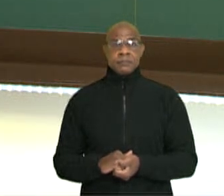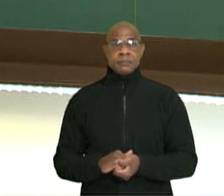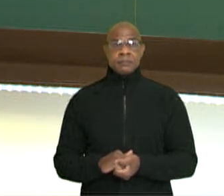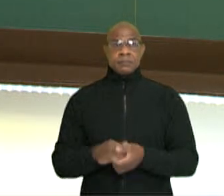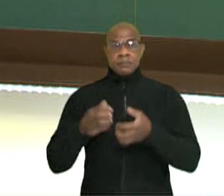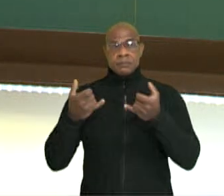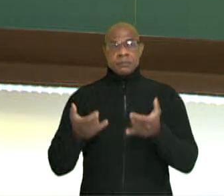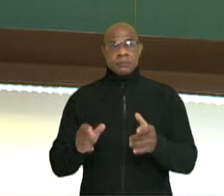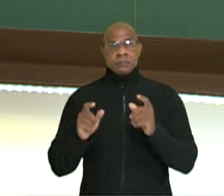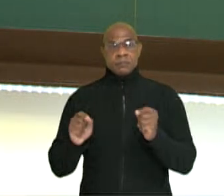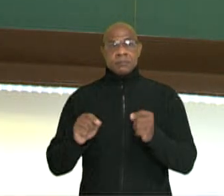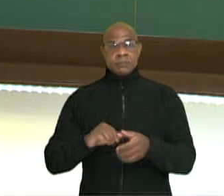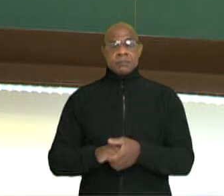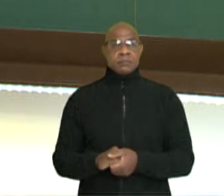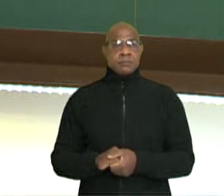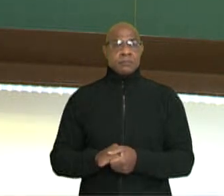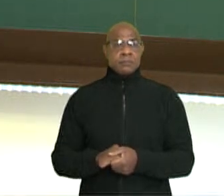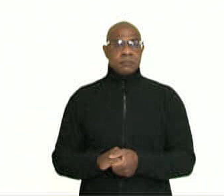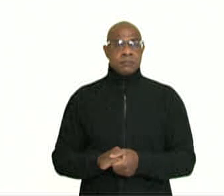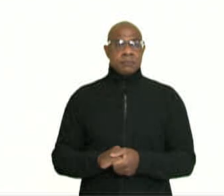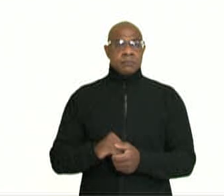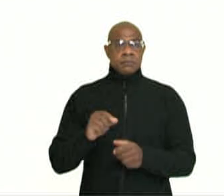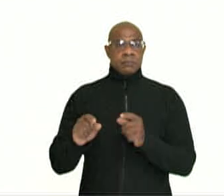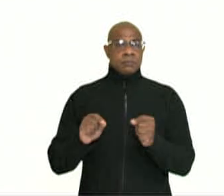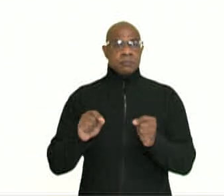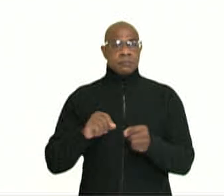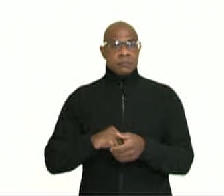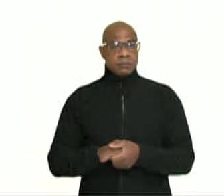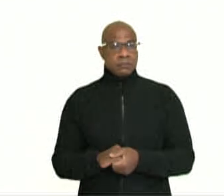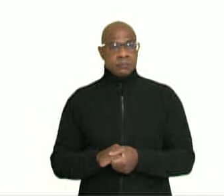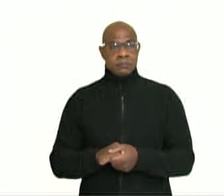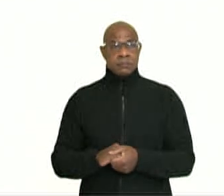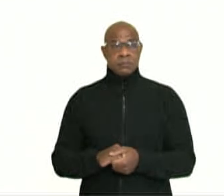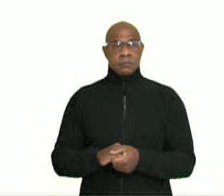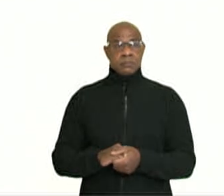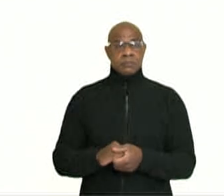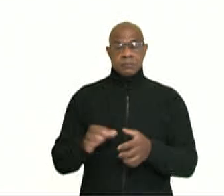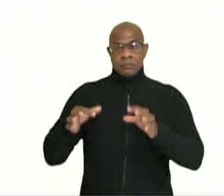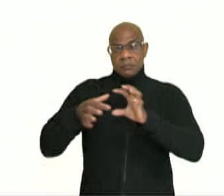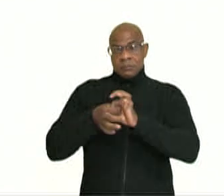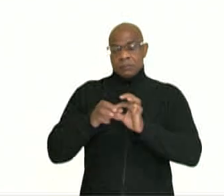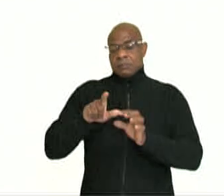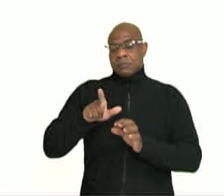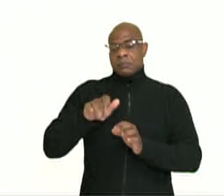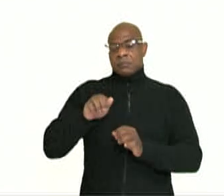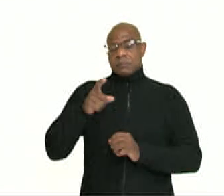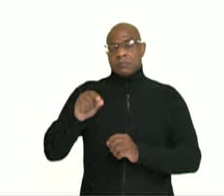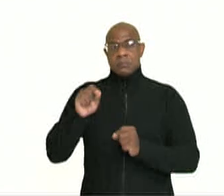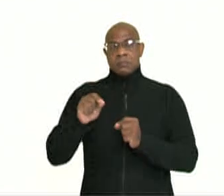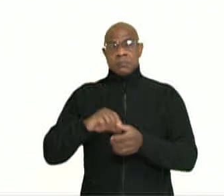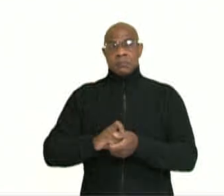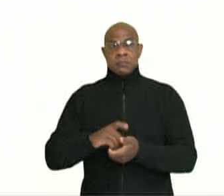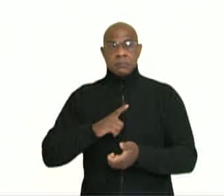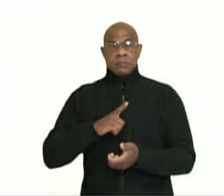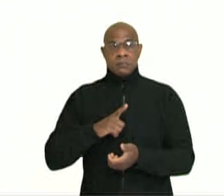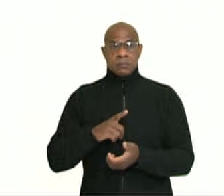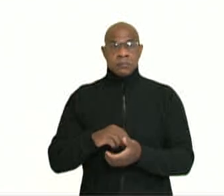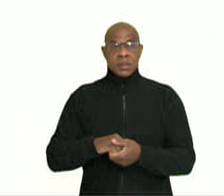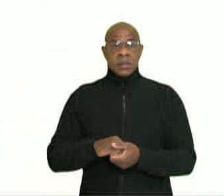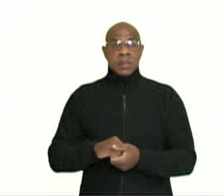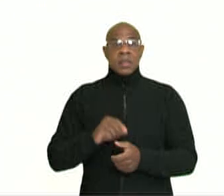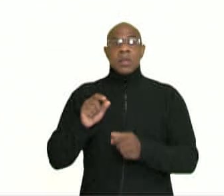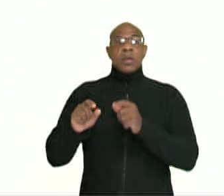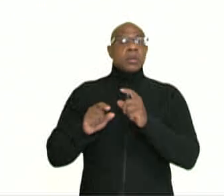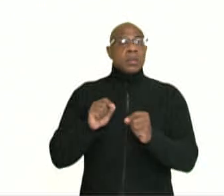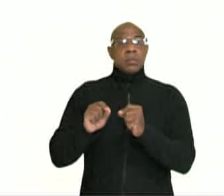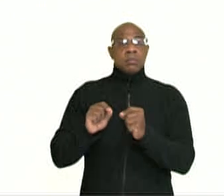Vamos falar um pouquinho então sobre as ligações. As ligações têm por finalidade dar estabilidade química e eletrônica aos átomos